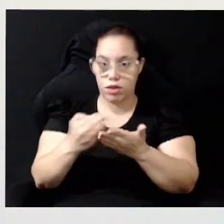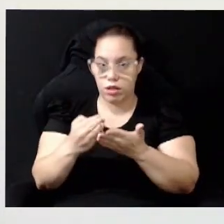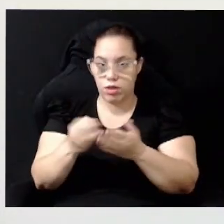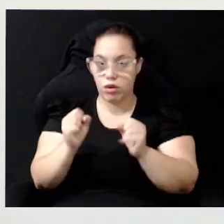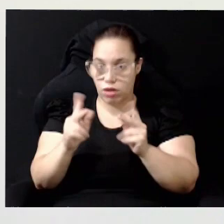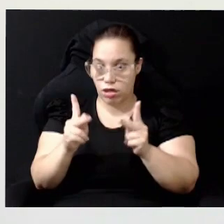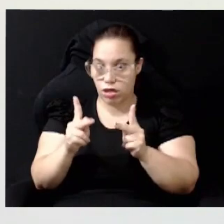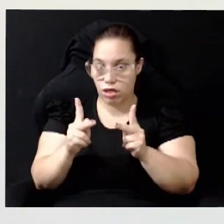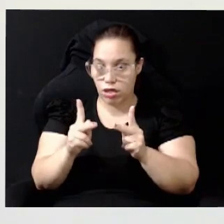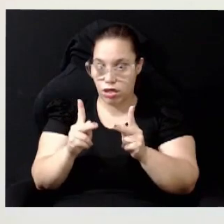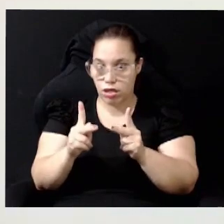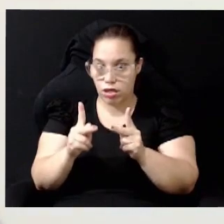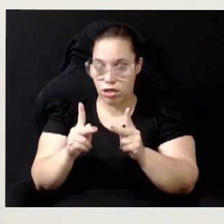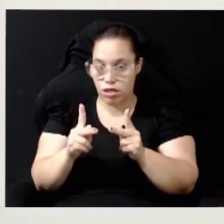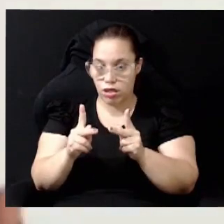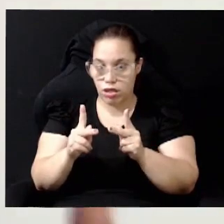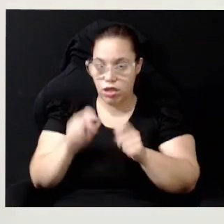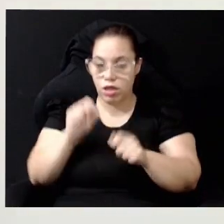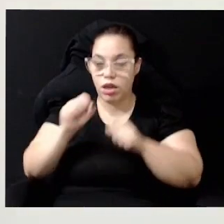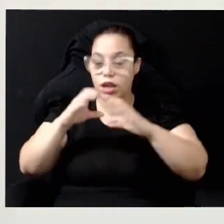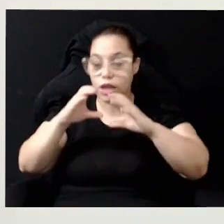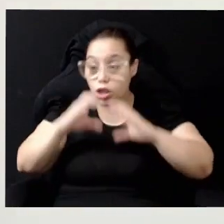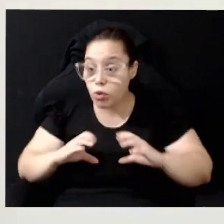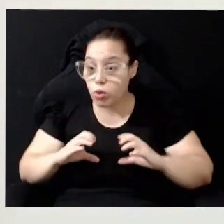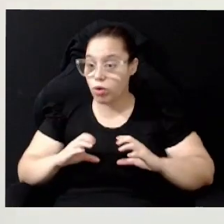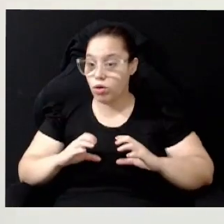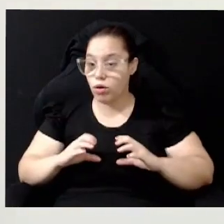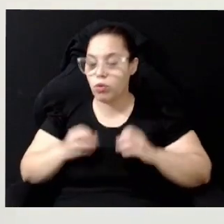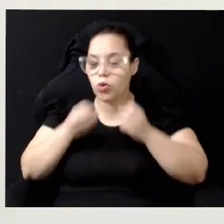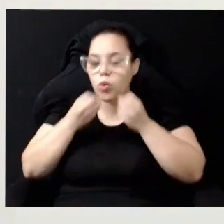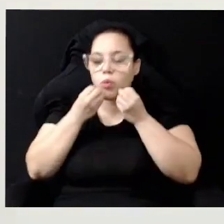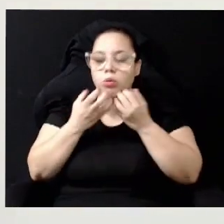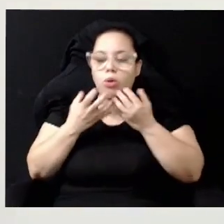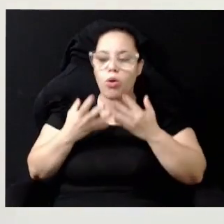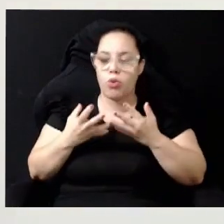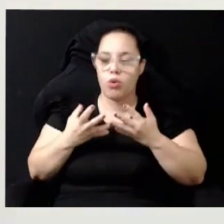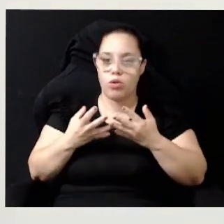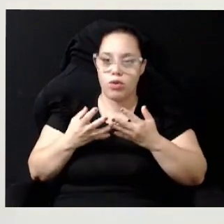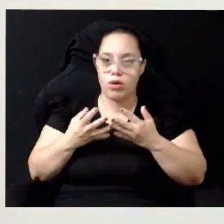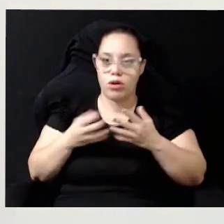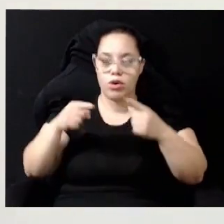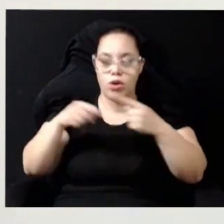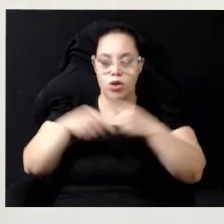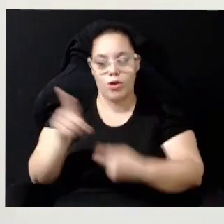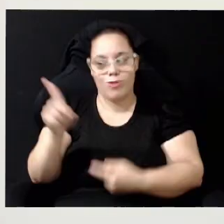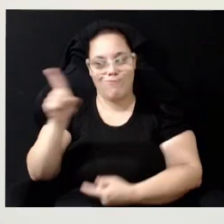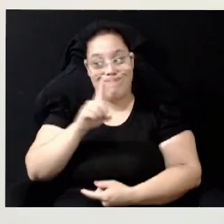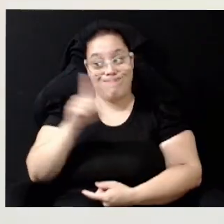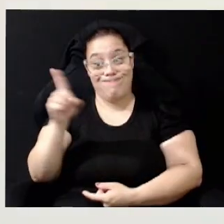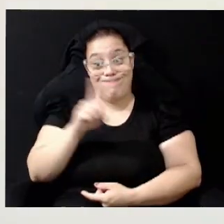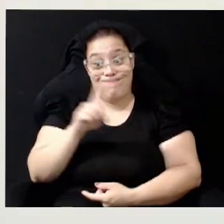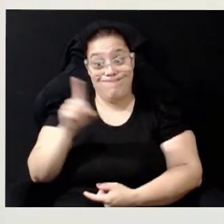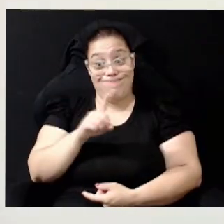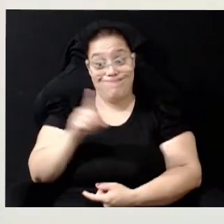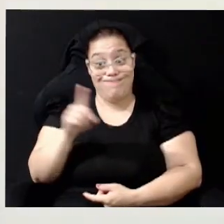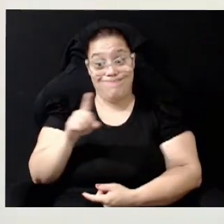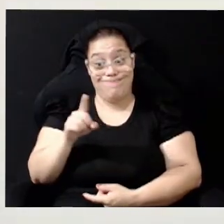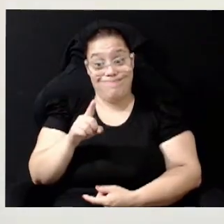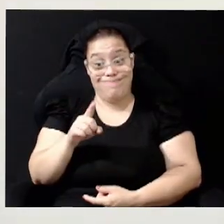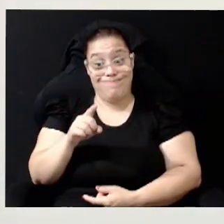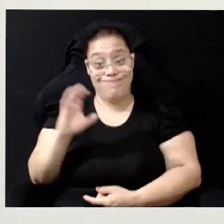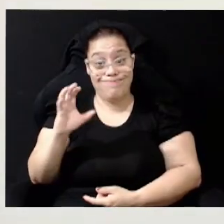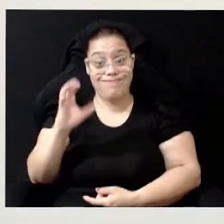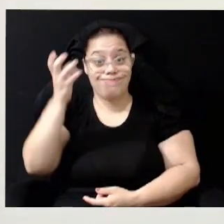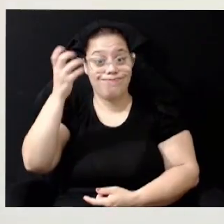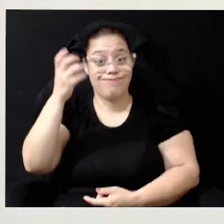passar, tudo bem? Então, esse tipo de comportamento é muito bom. E o oposto não. Porque senão a gente